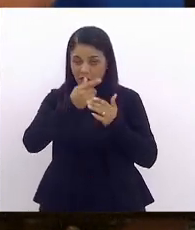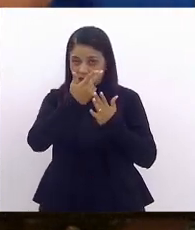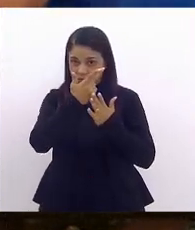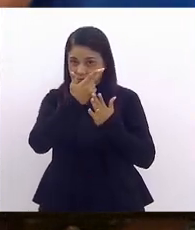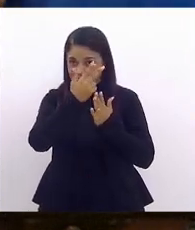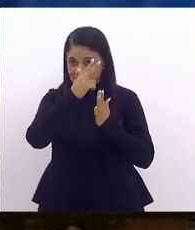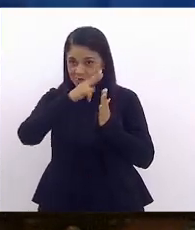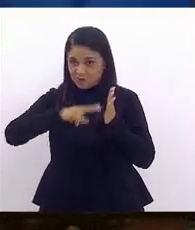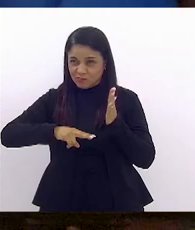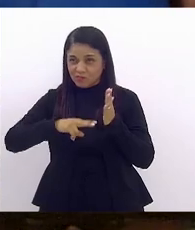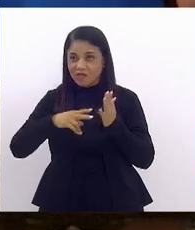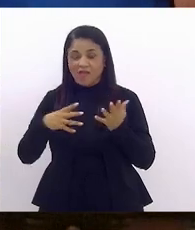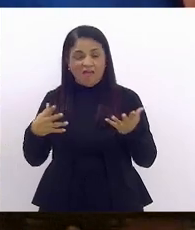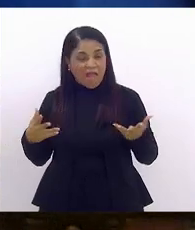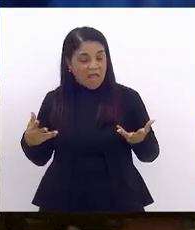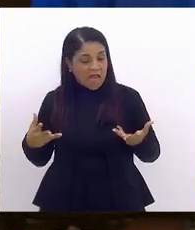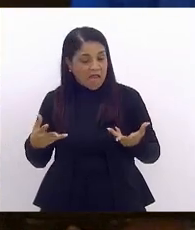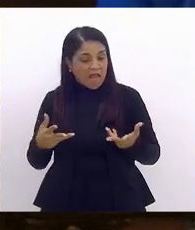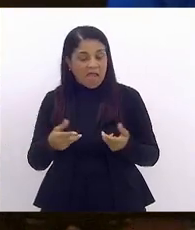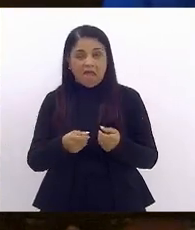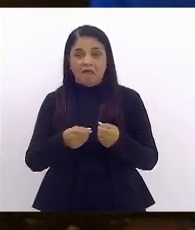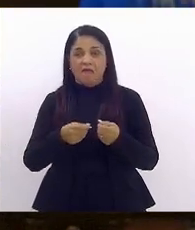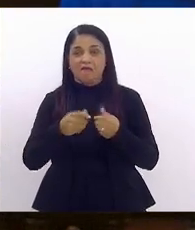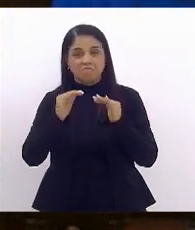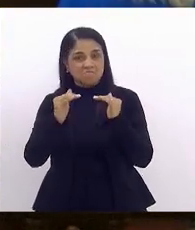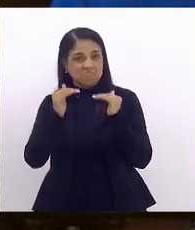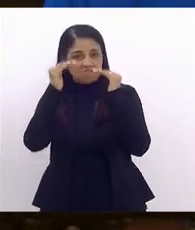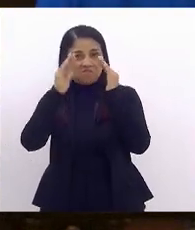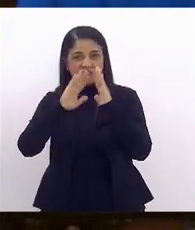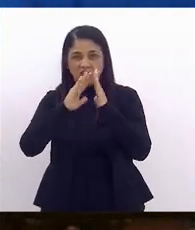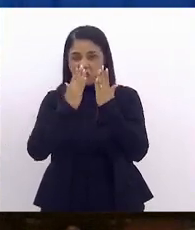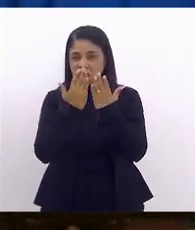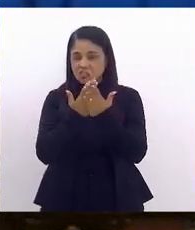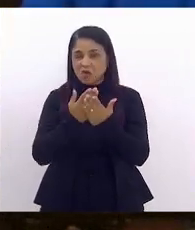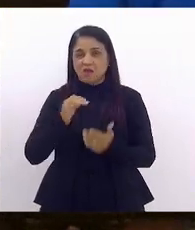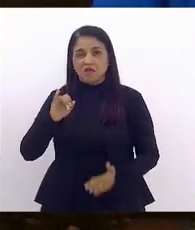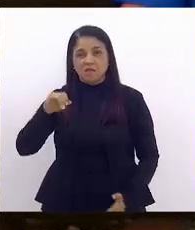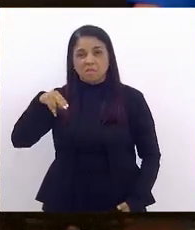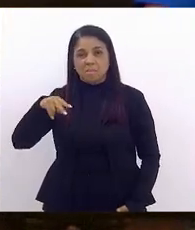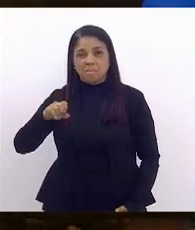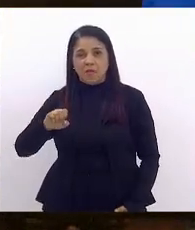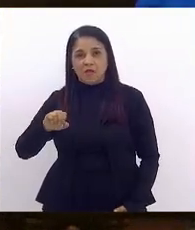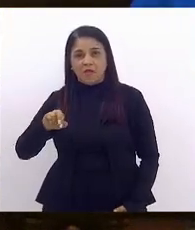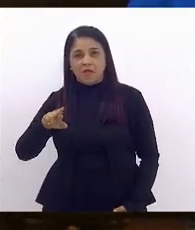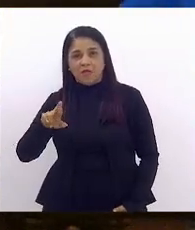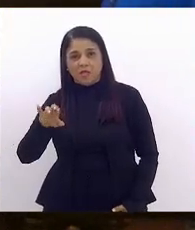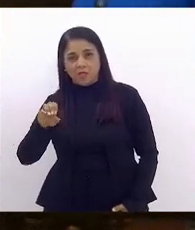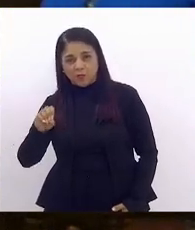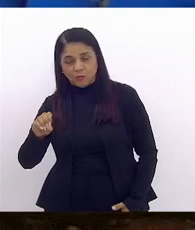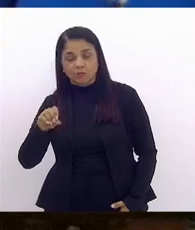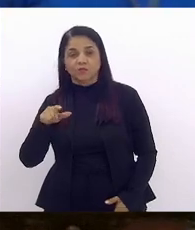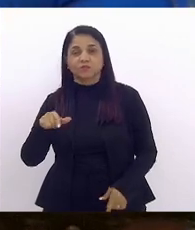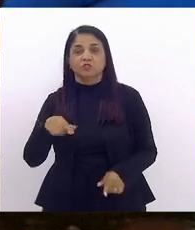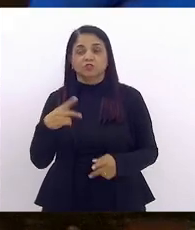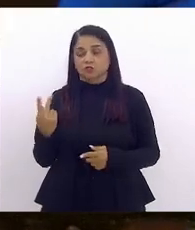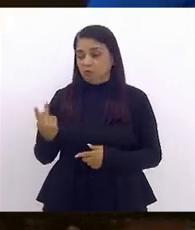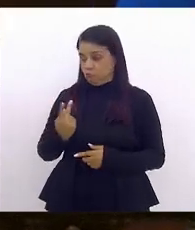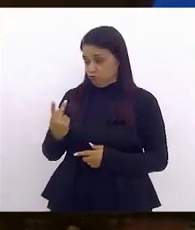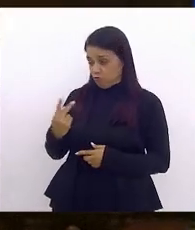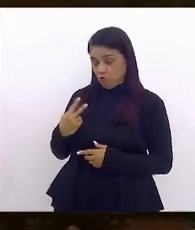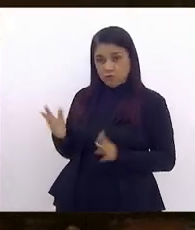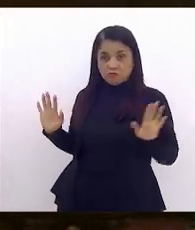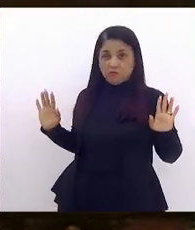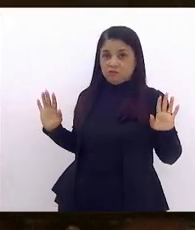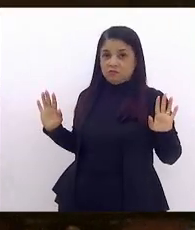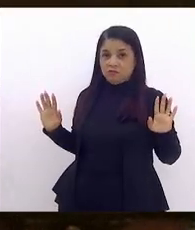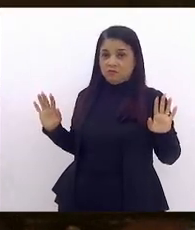de grande benemérito da escola de samba, da escola de samba Império Serrano, eu também sou, então nós somos dois divididos. Mas só que